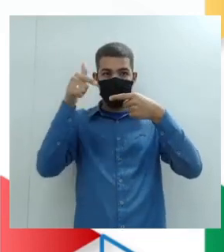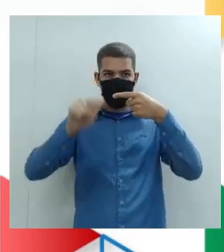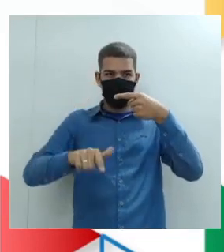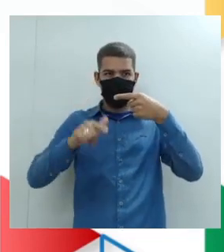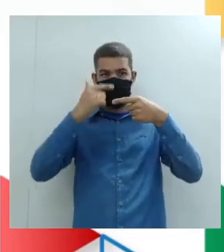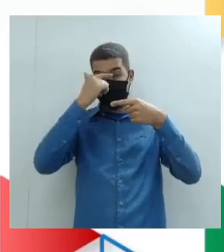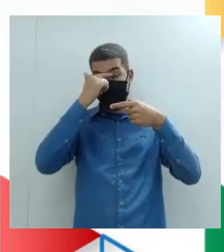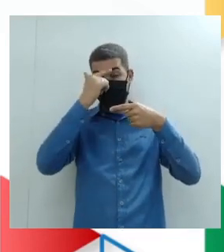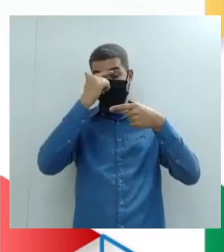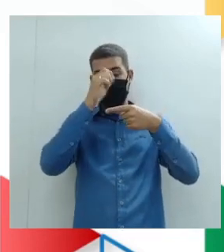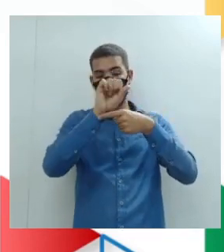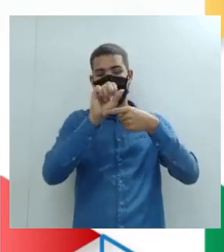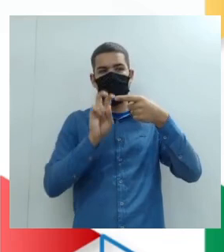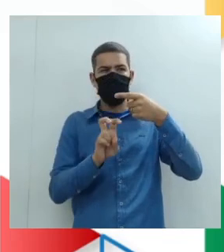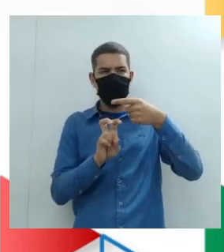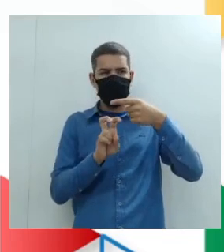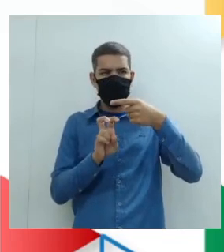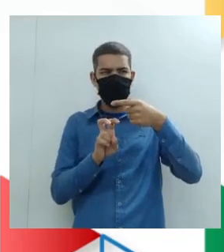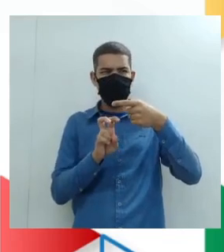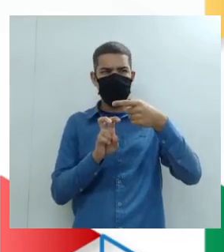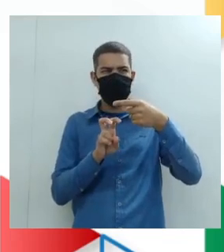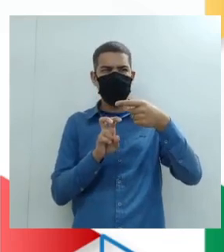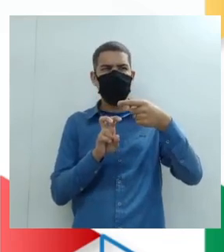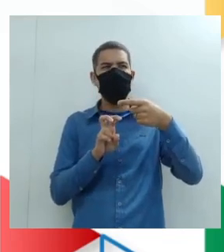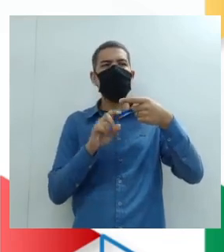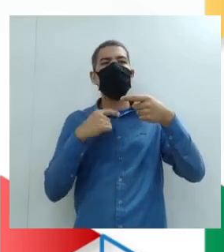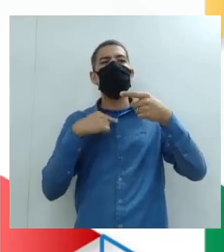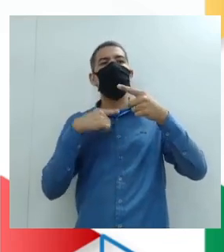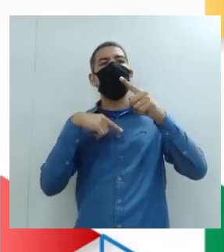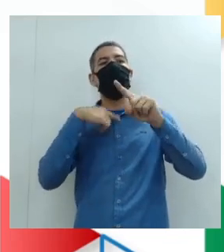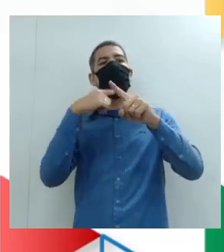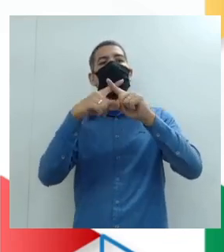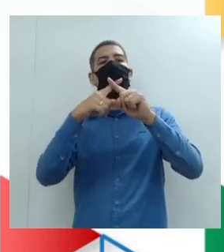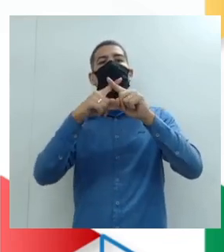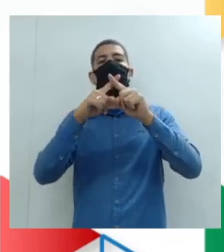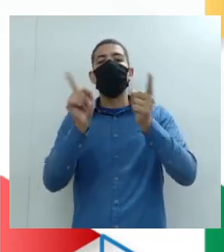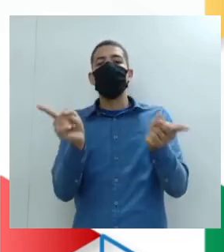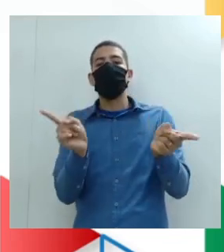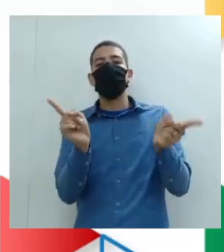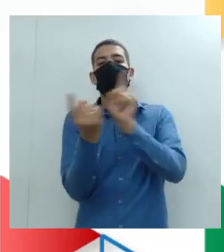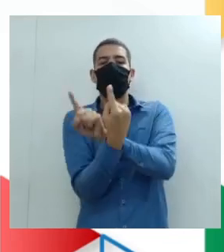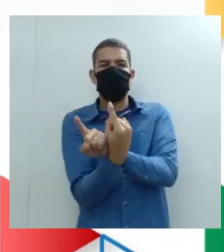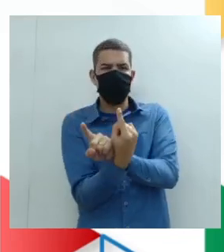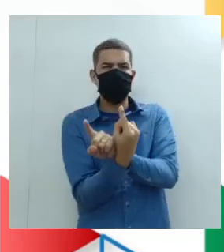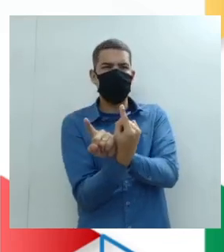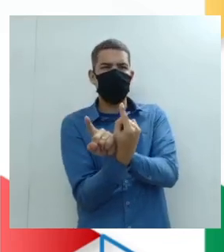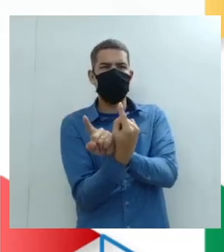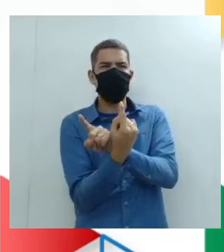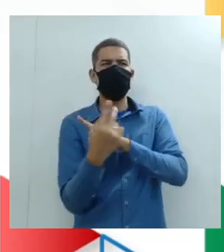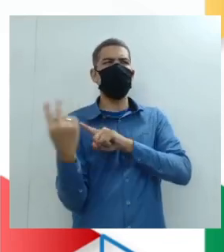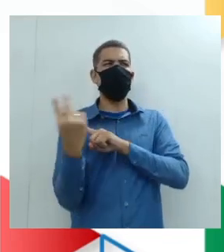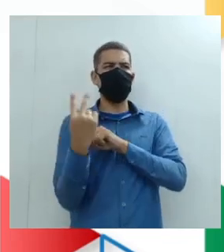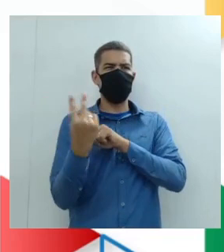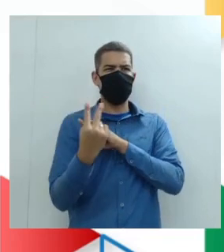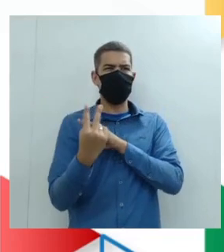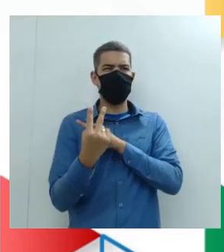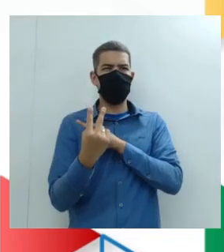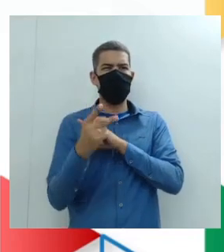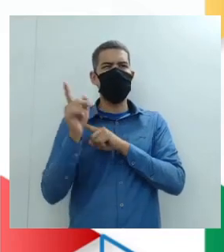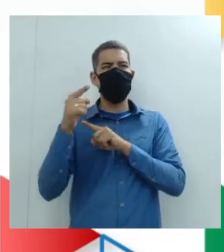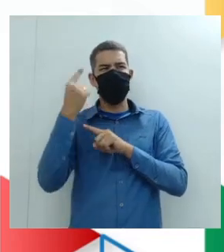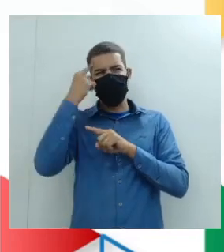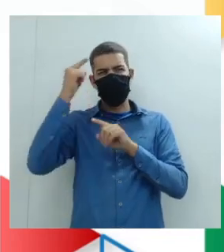sobre 5, e vou multiplicar pelo inverso da segunda. Era